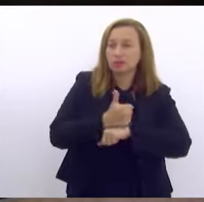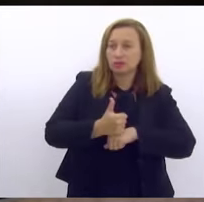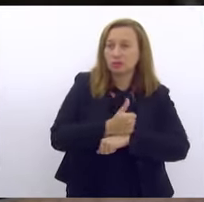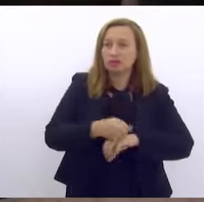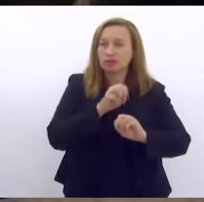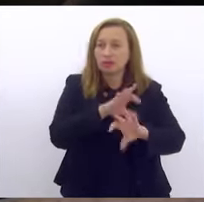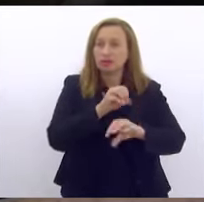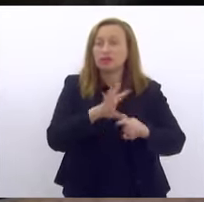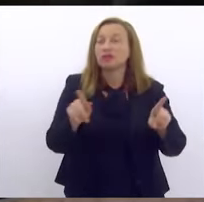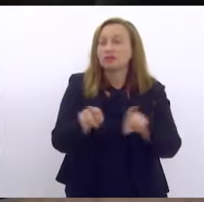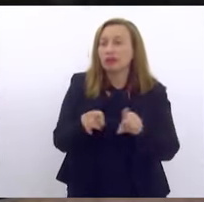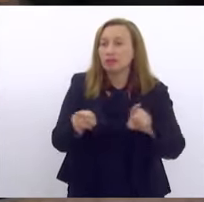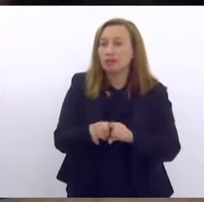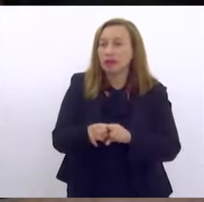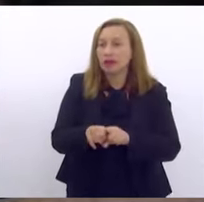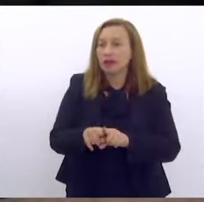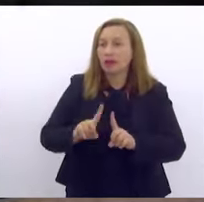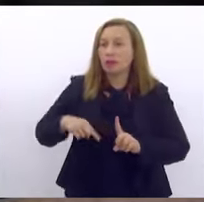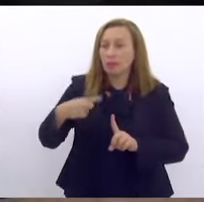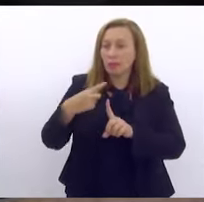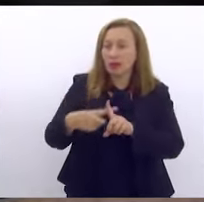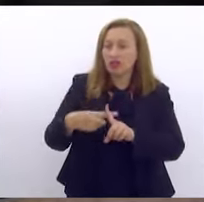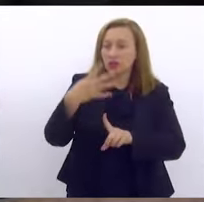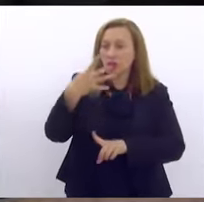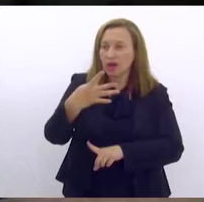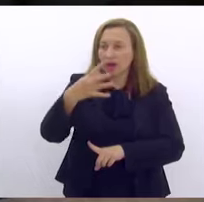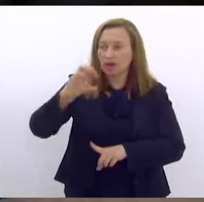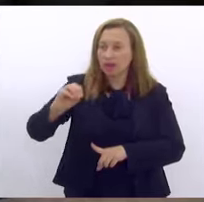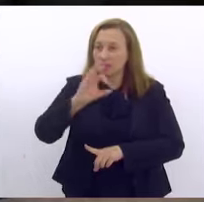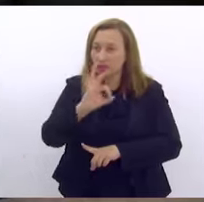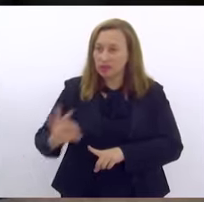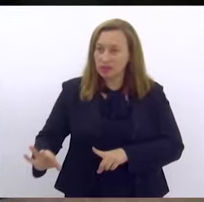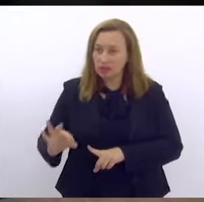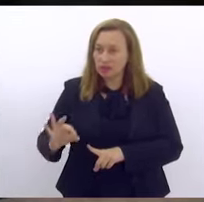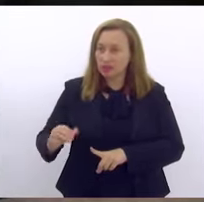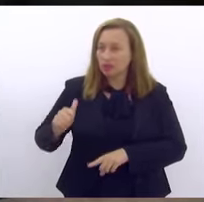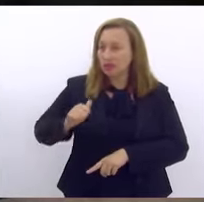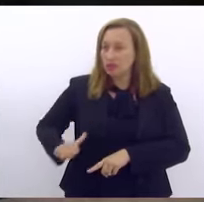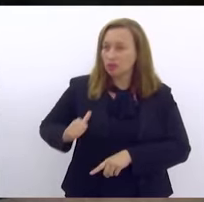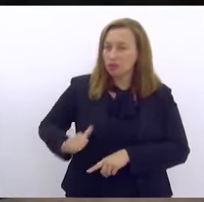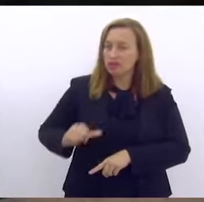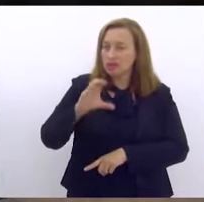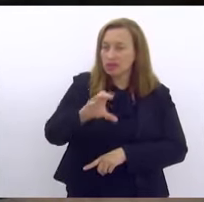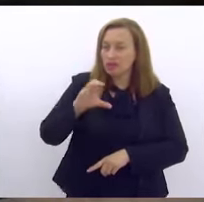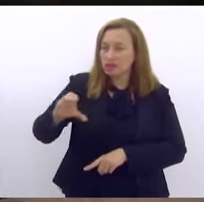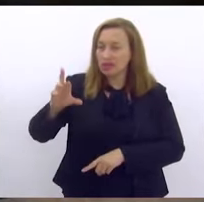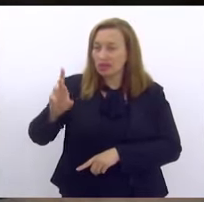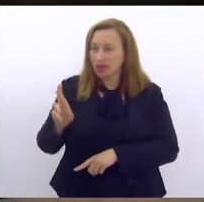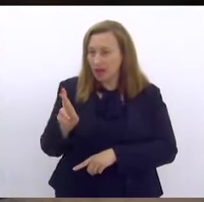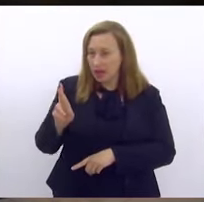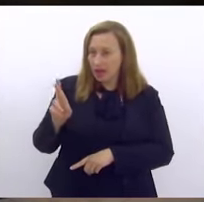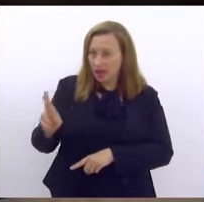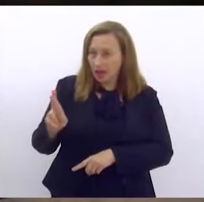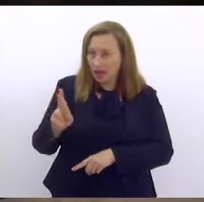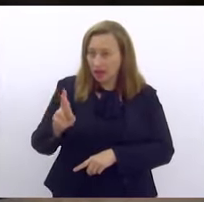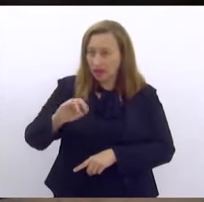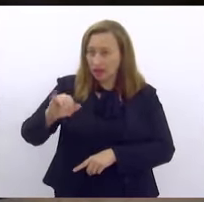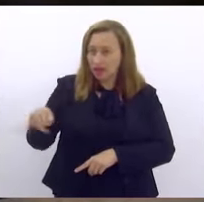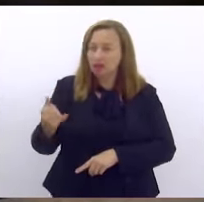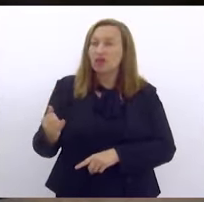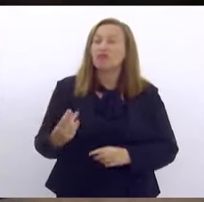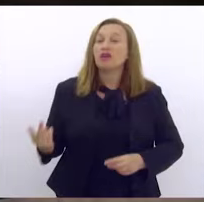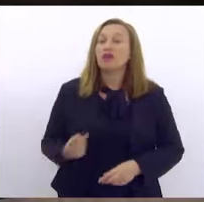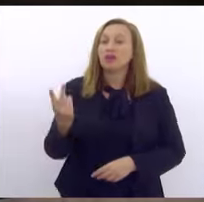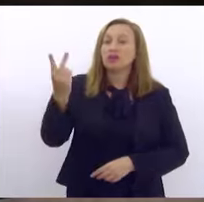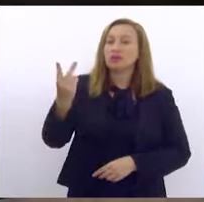um aumento de 40% nas bolsas dos professores do CCERJ, valorizando aqueles que têm trabalhado